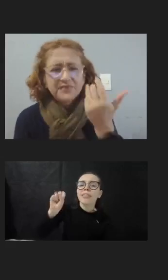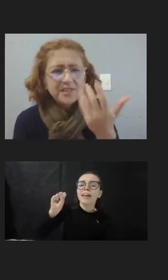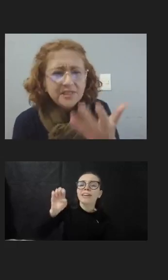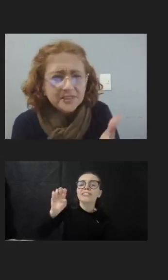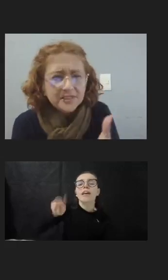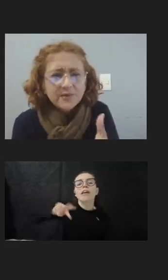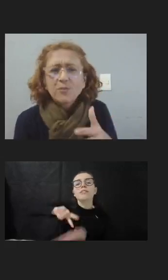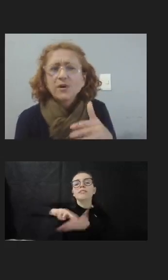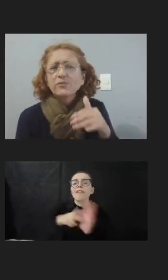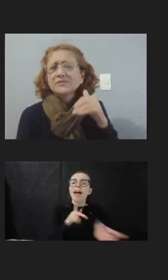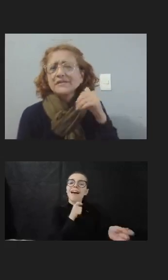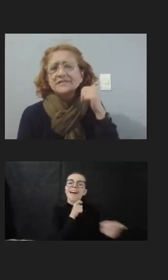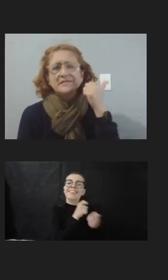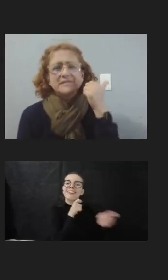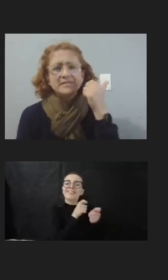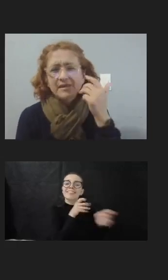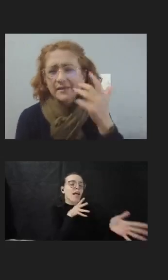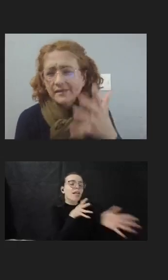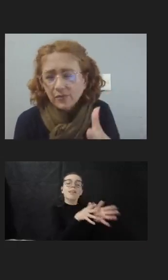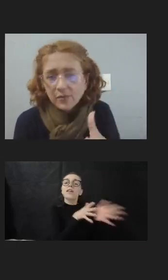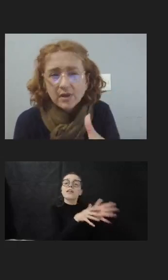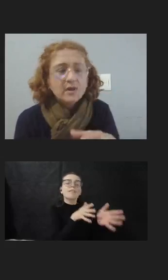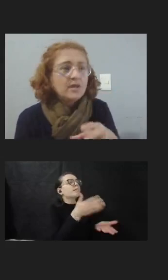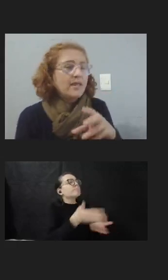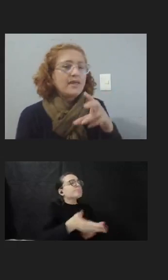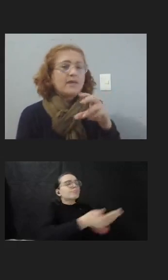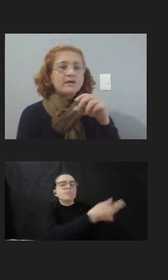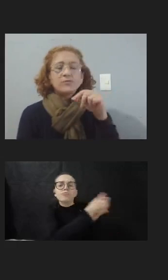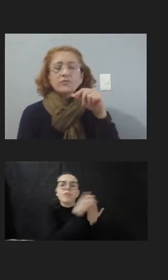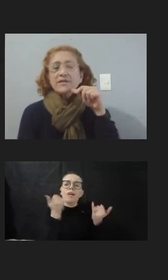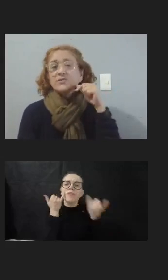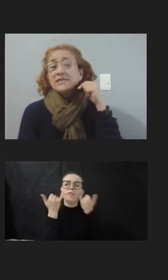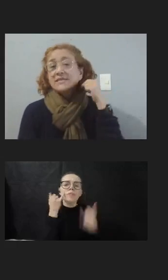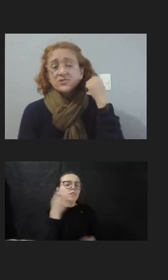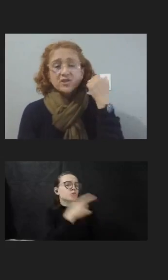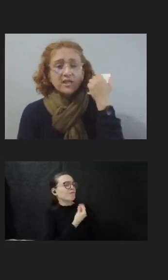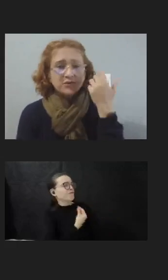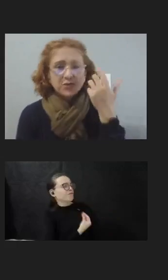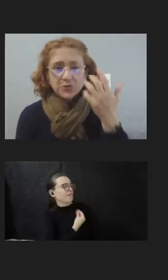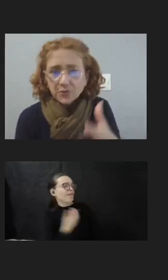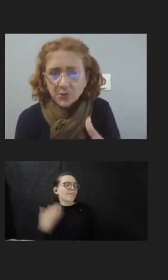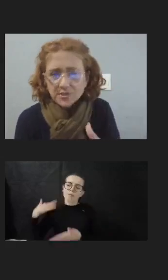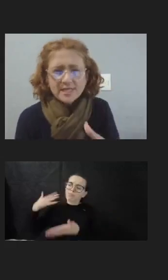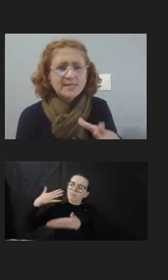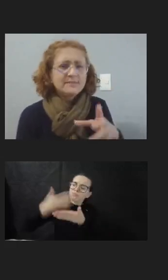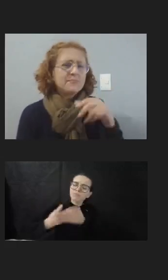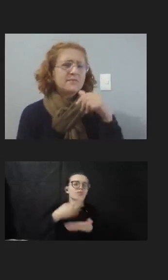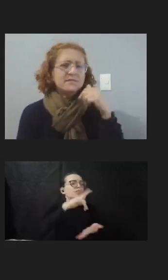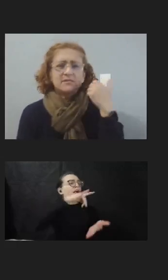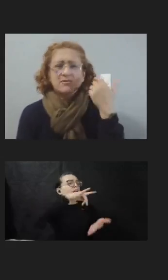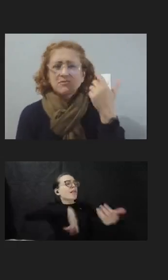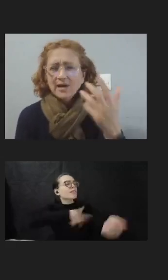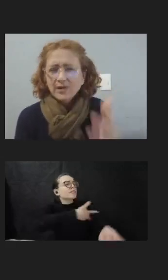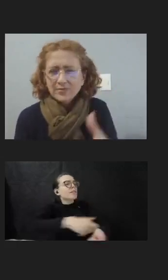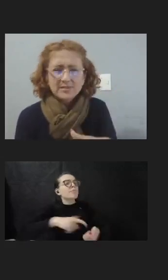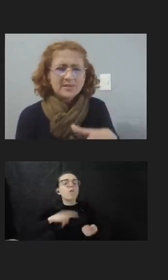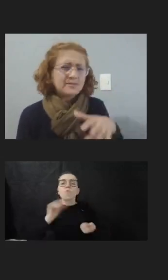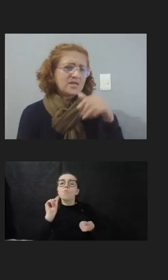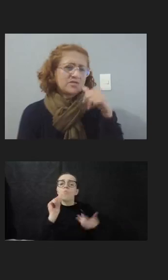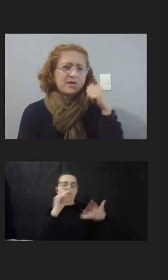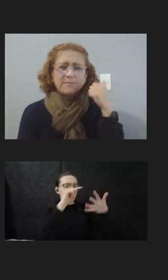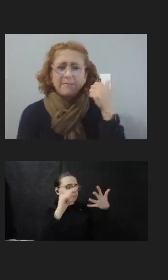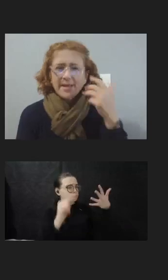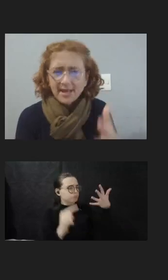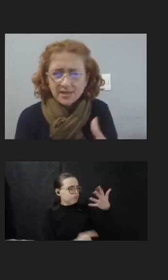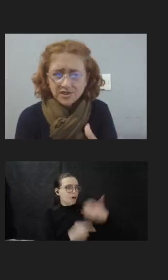de vida, como aconteceu, quais são os exames que ele trouxe, se ele tem pressão alta, se ele